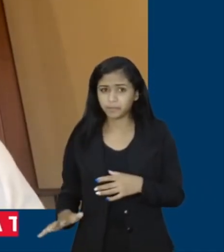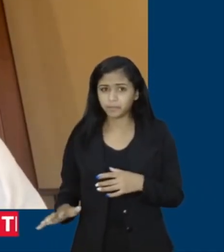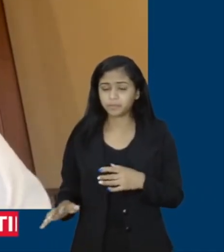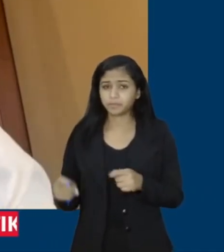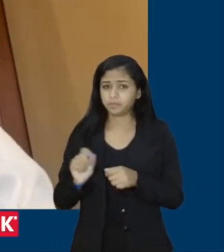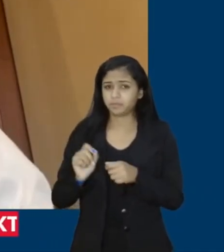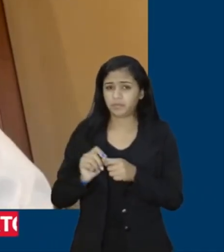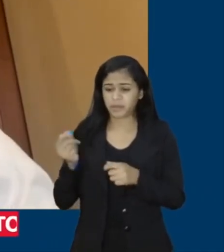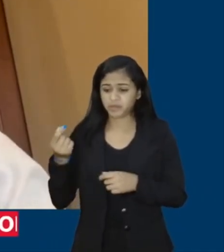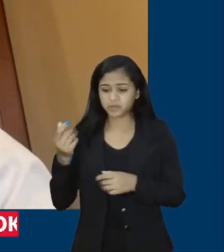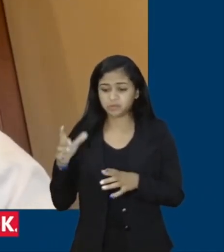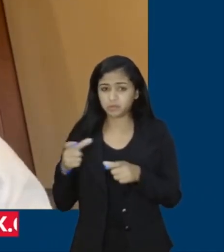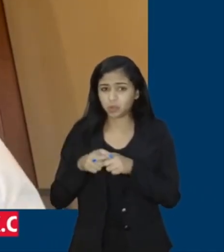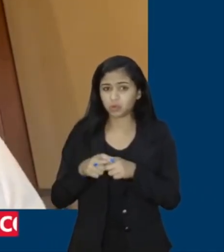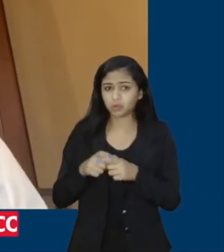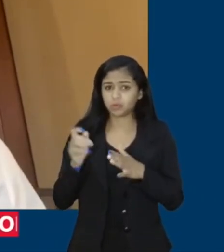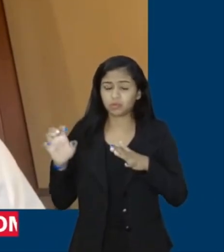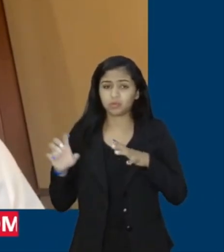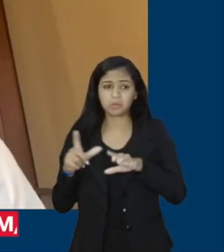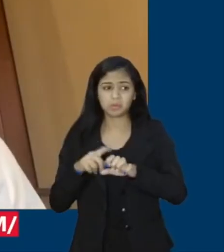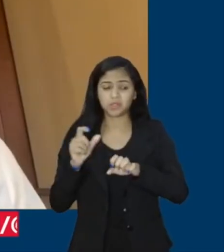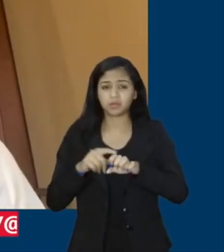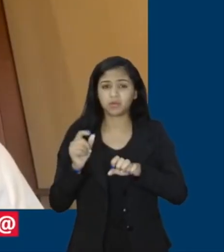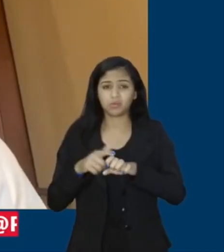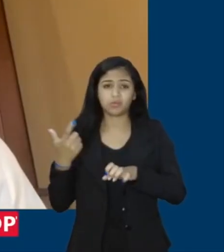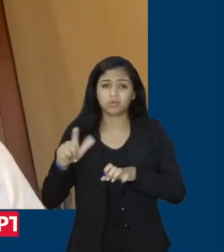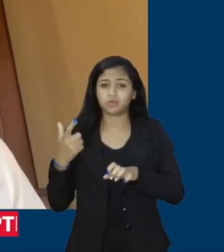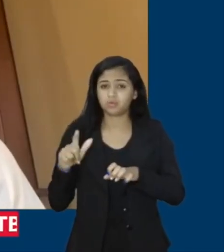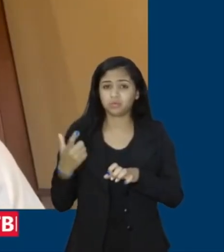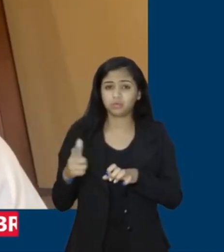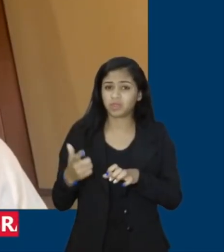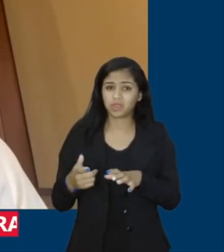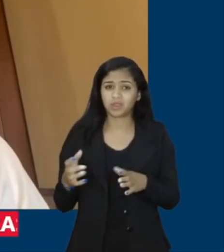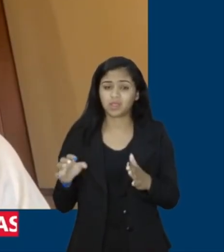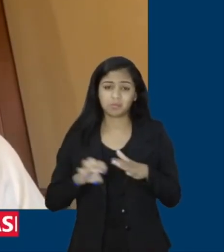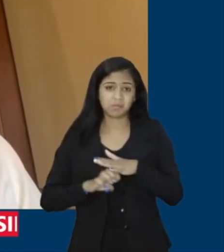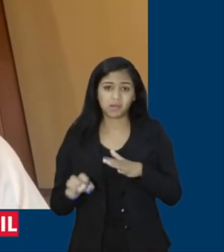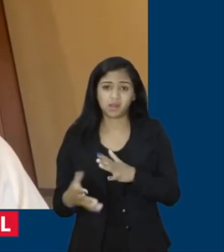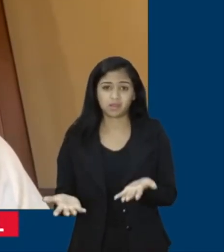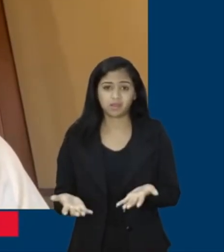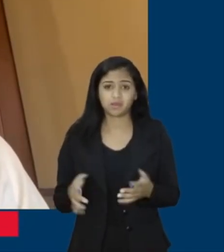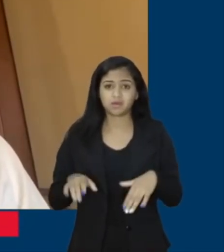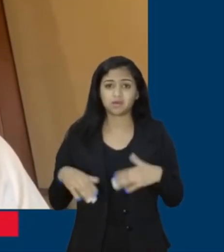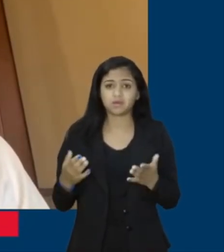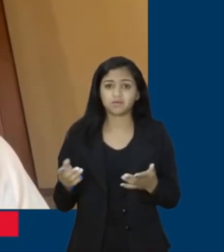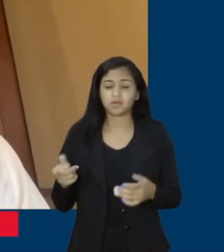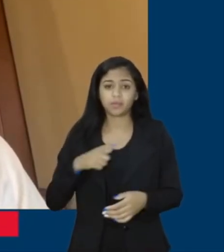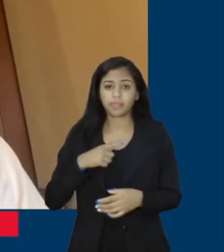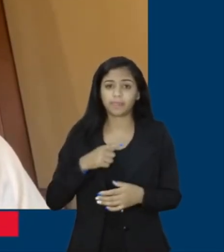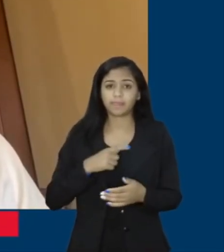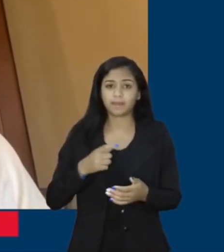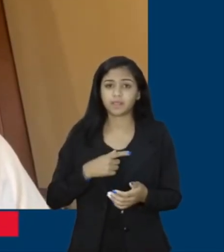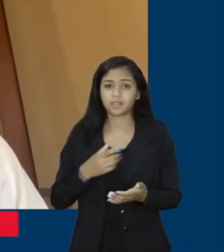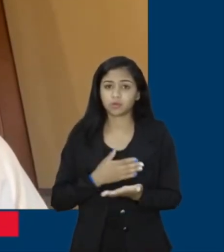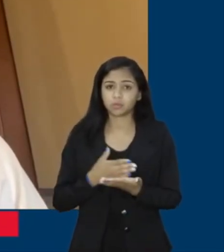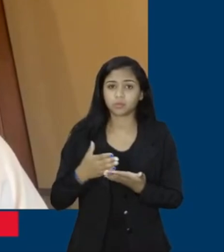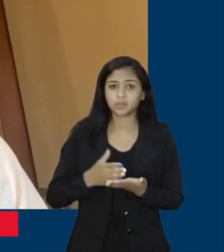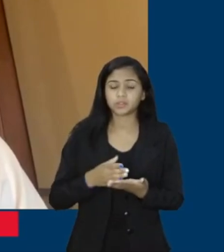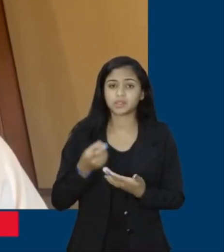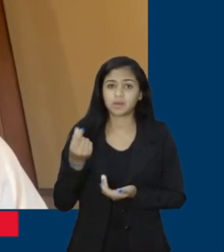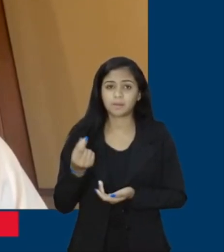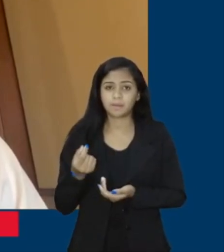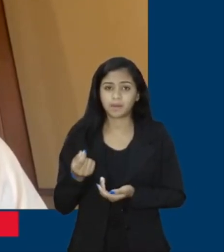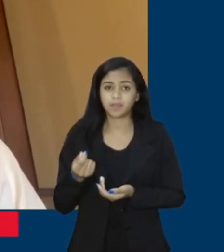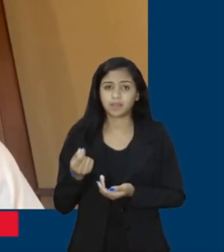produzem, que não são empreendedores, não têm negócios, eles vão ter que começar a pagar uma carga